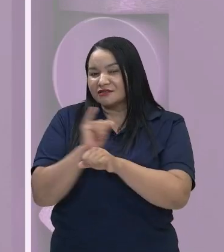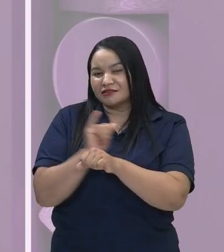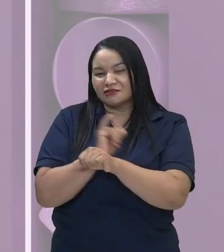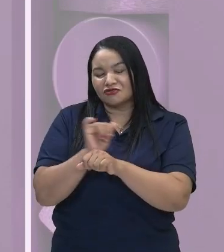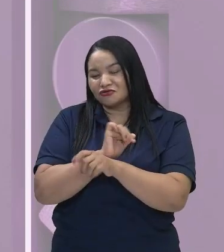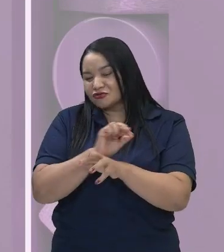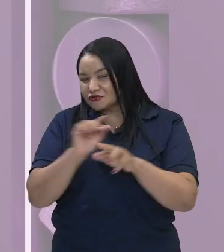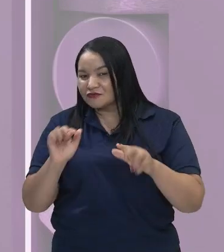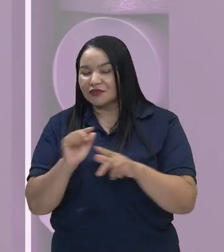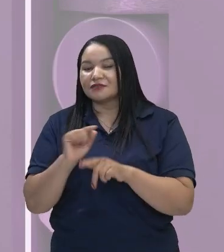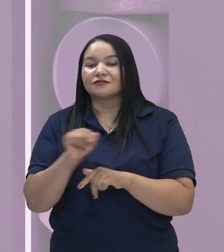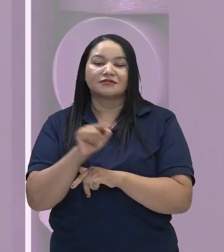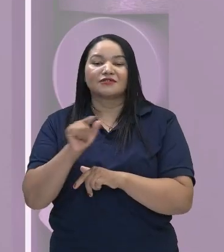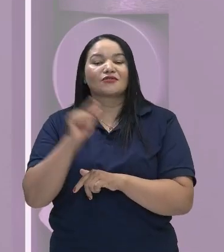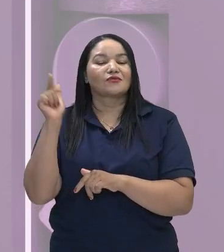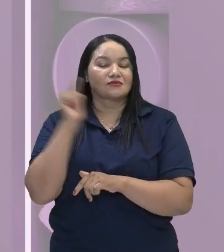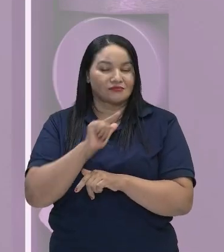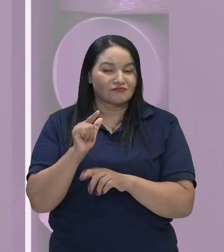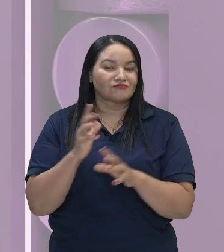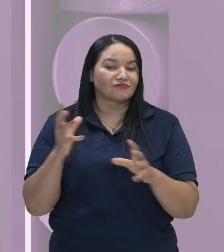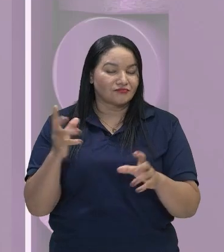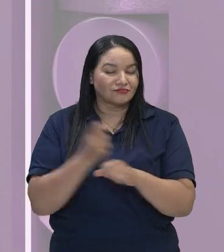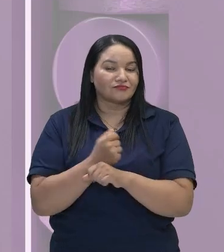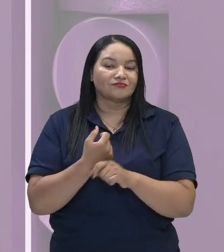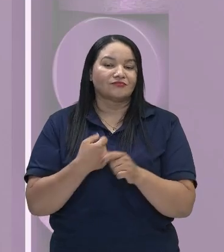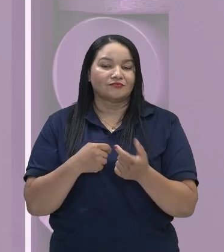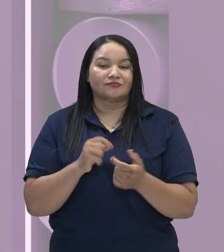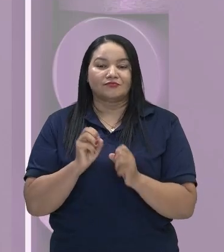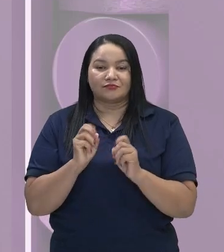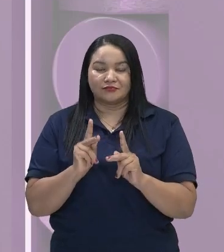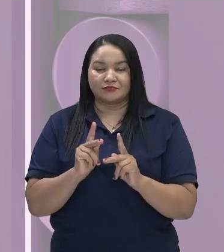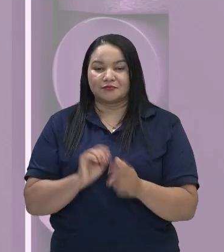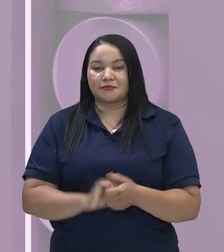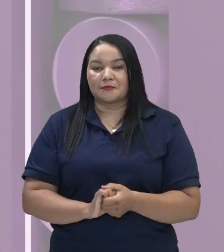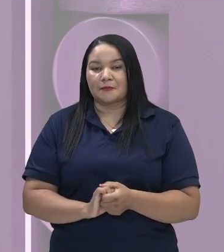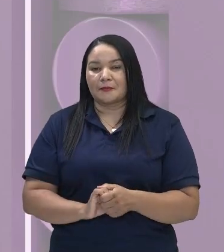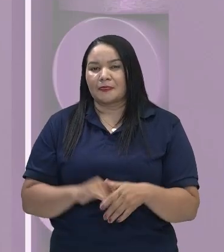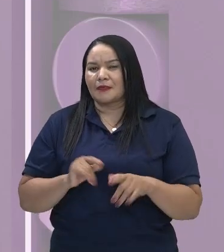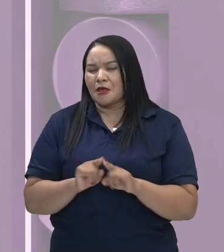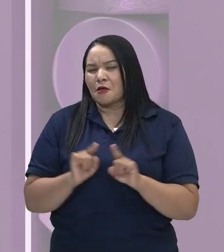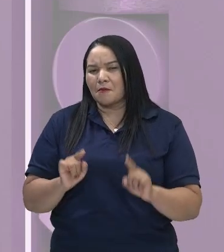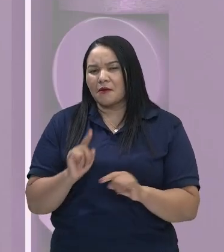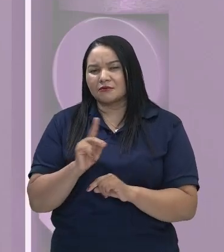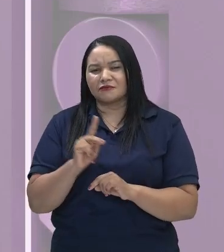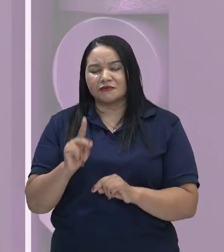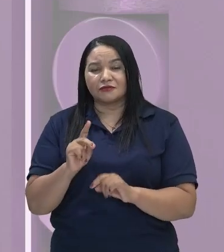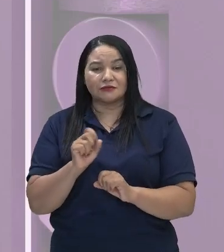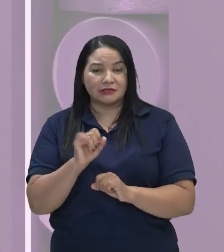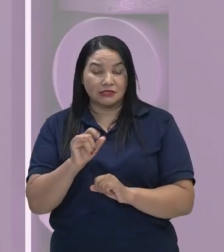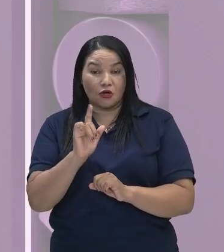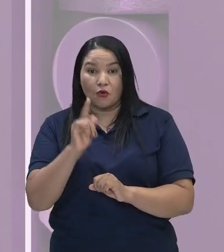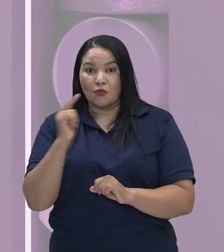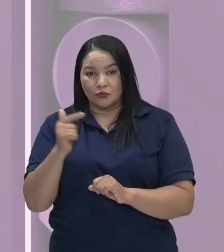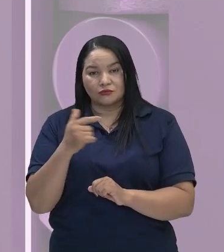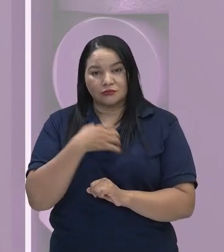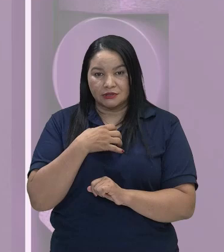gente consegue resolver uma situação, um problema como essa. Certo? Professor, mas e se eu fizer de uma outra maneira? Se você tem domínio também para